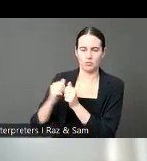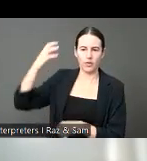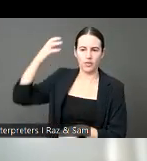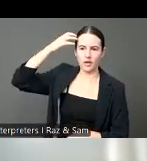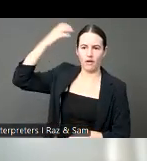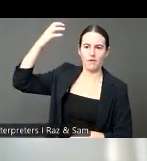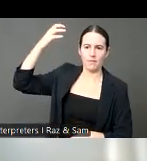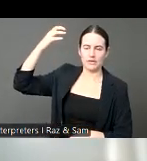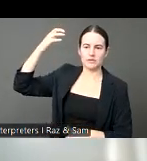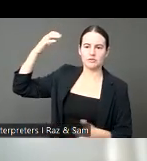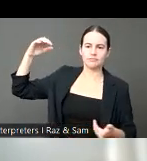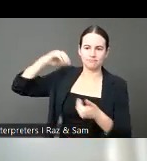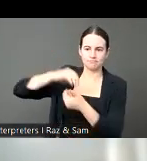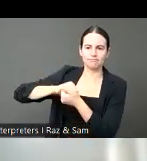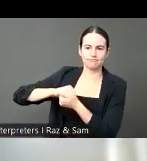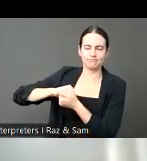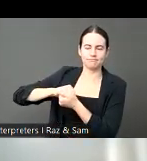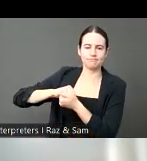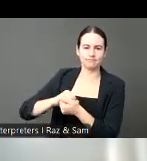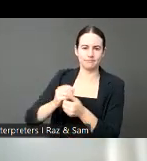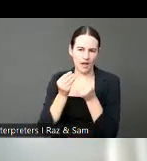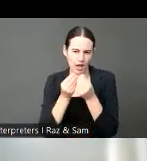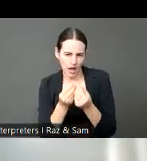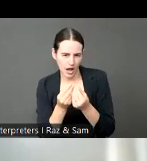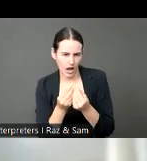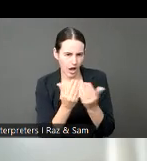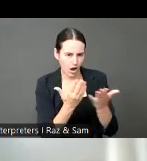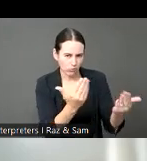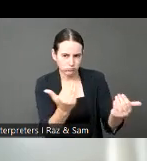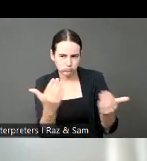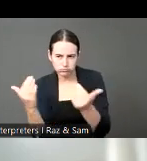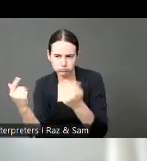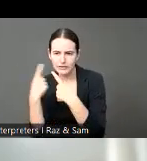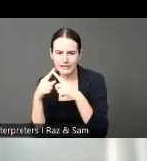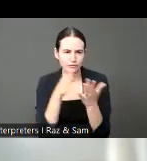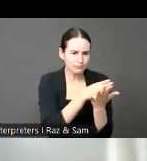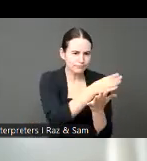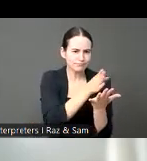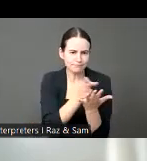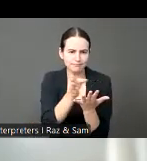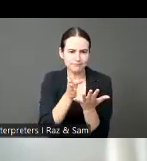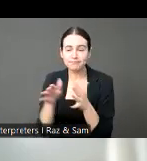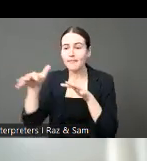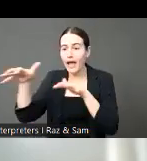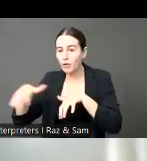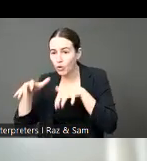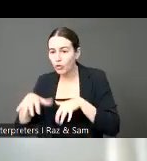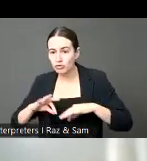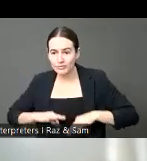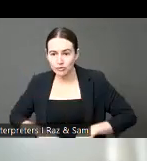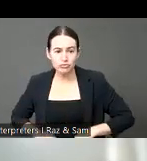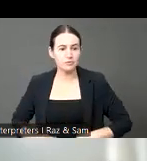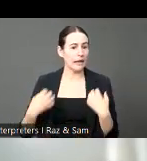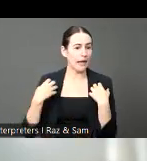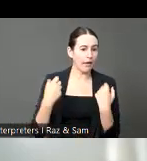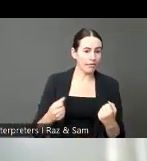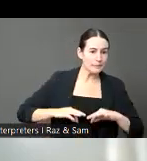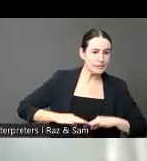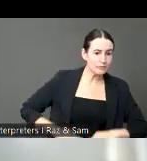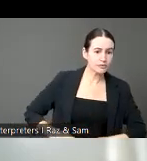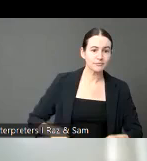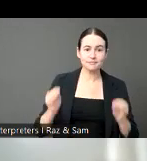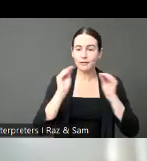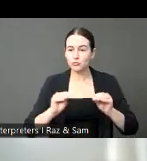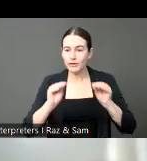envolvidos. E também, muito importante, a articulação com os movimentos sociais e organizações da sociedade civil, em que o